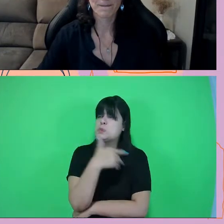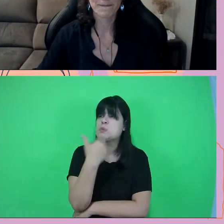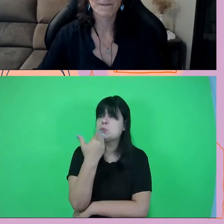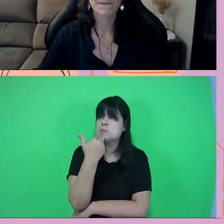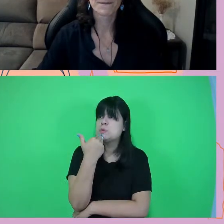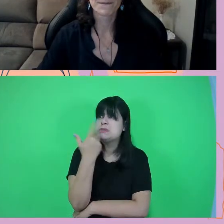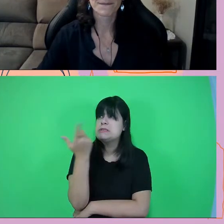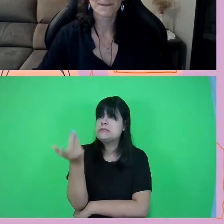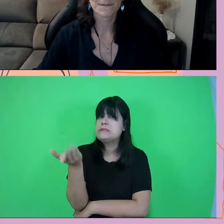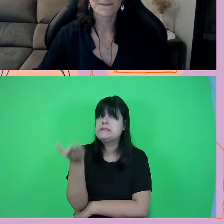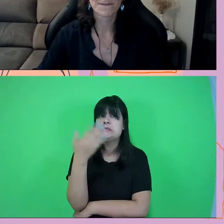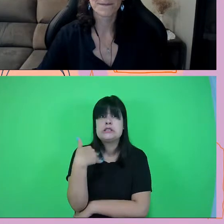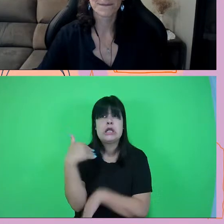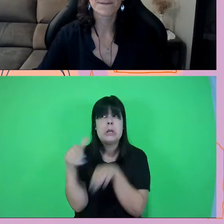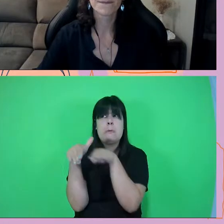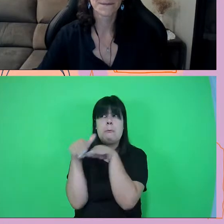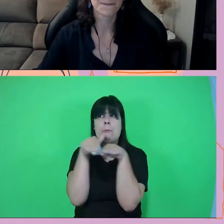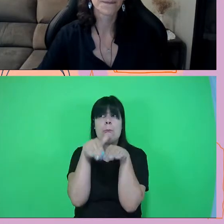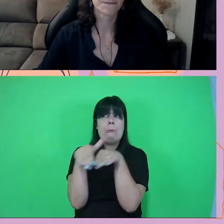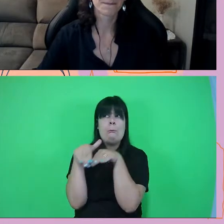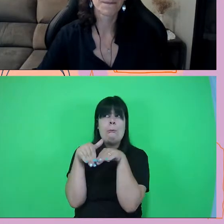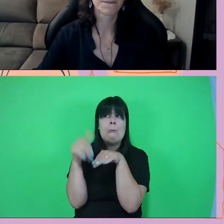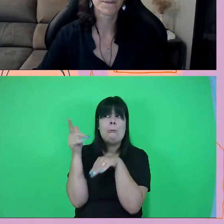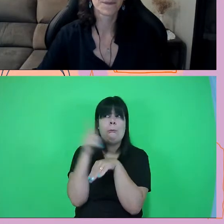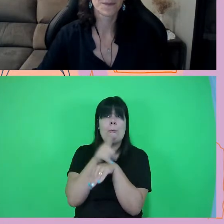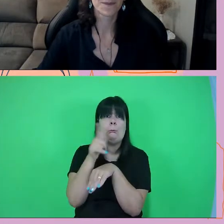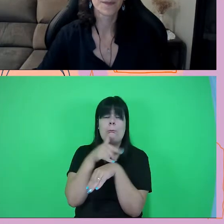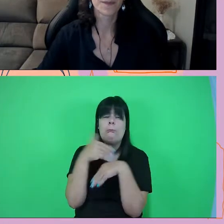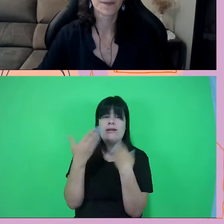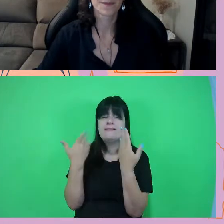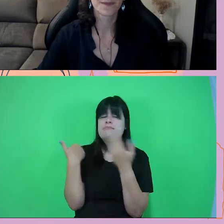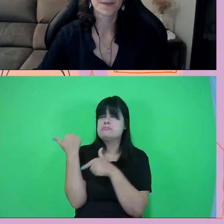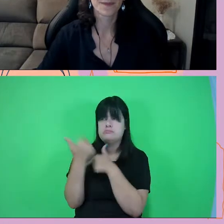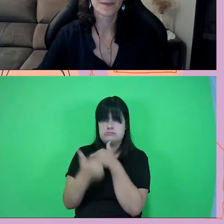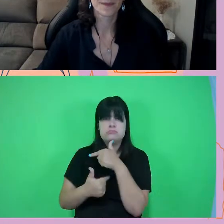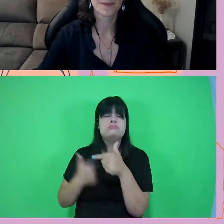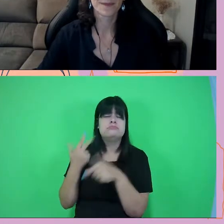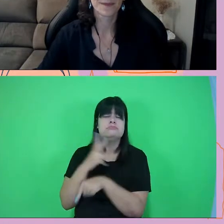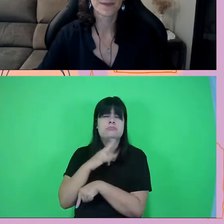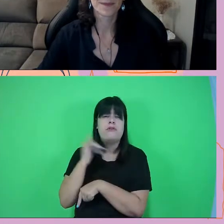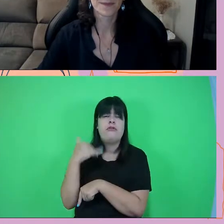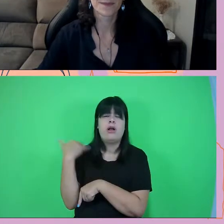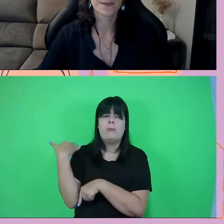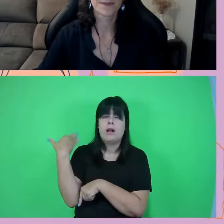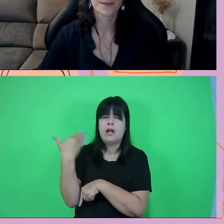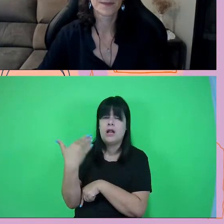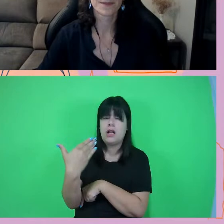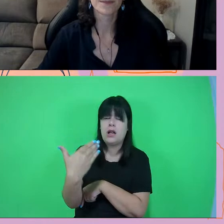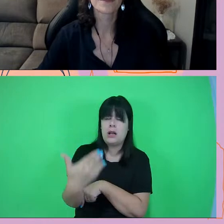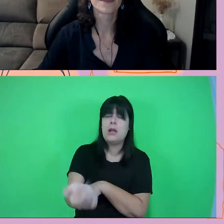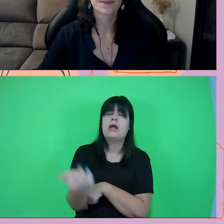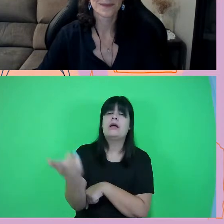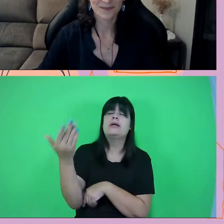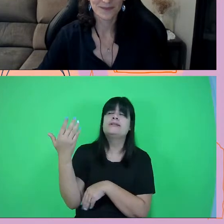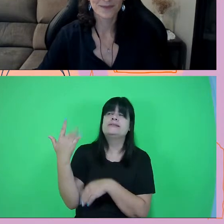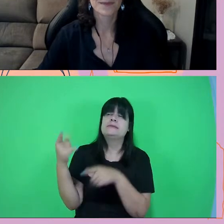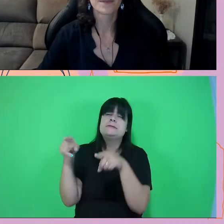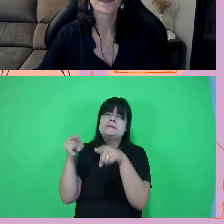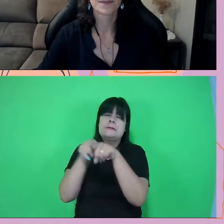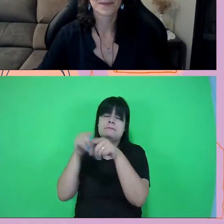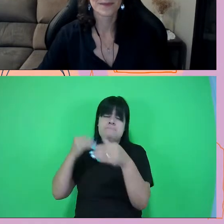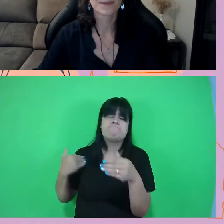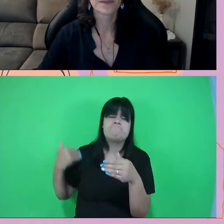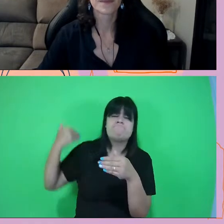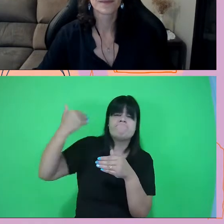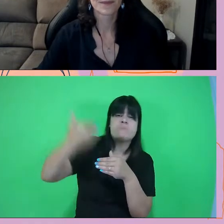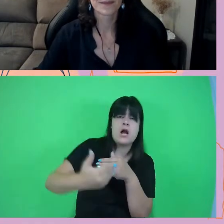parelhar os resultados com ela? Né? Mas eu vou trabalhar para isso, para que, né, venham outras e possam, né, dar um passo a mais.